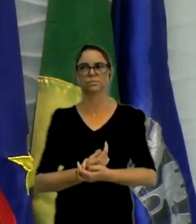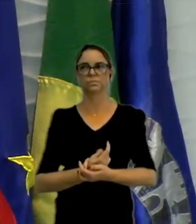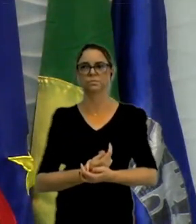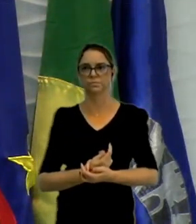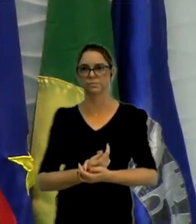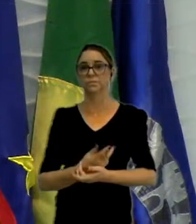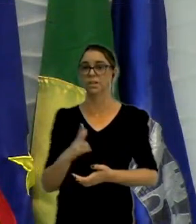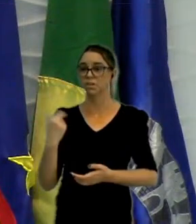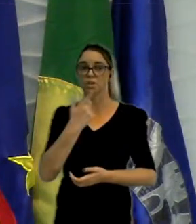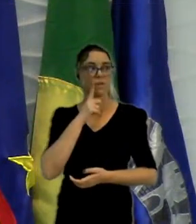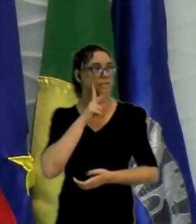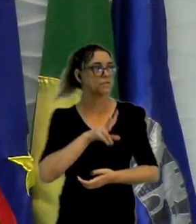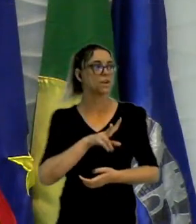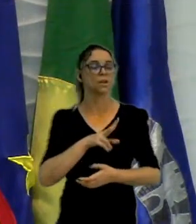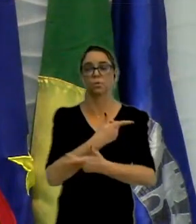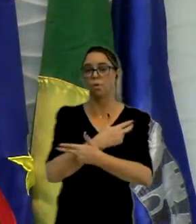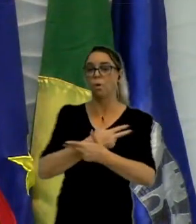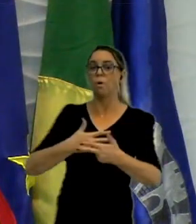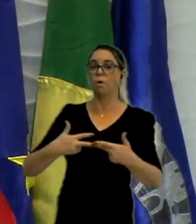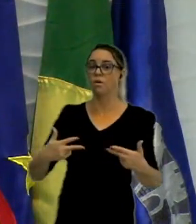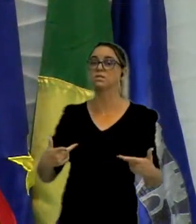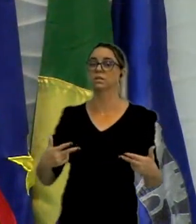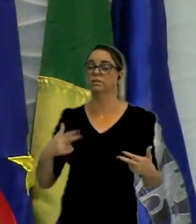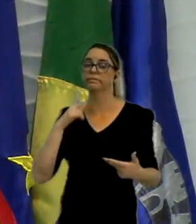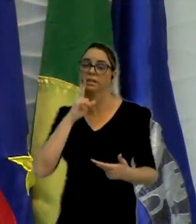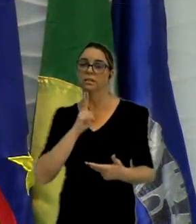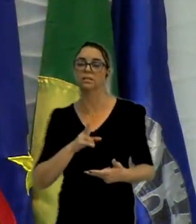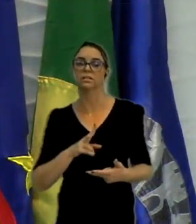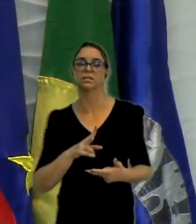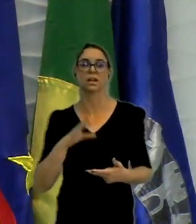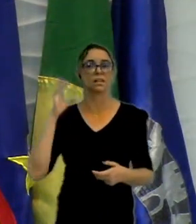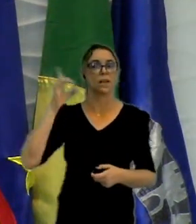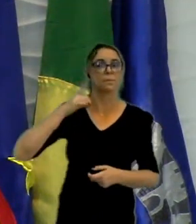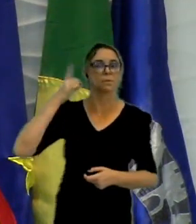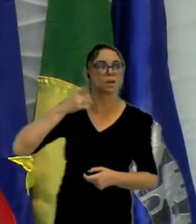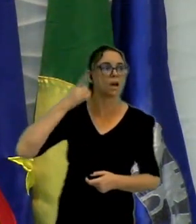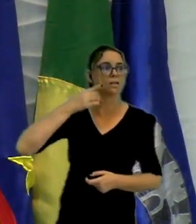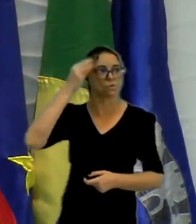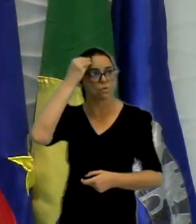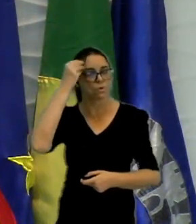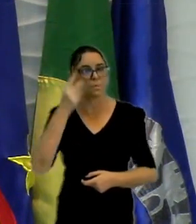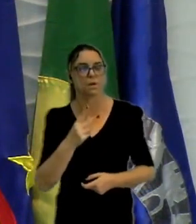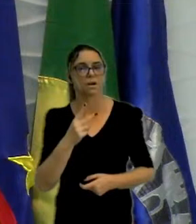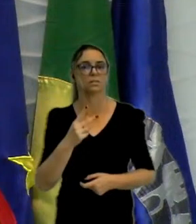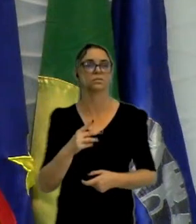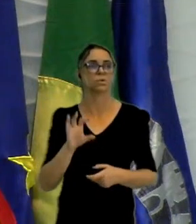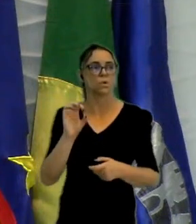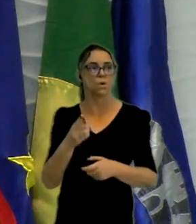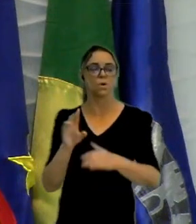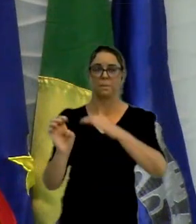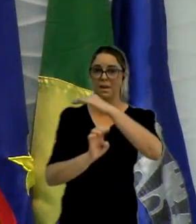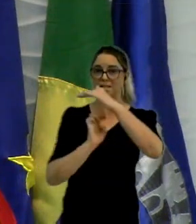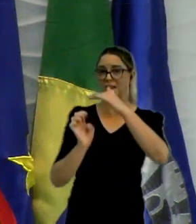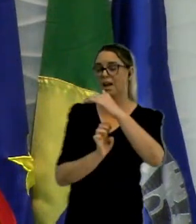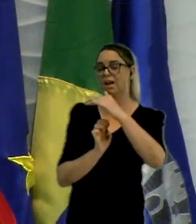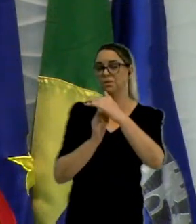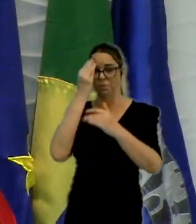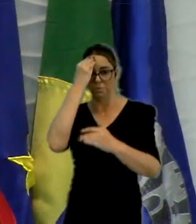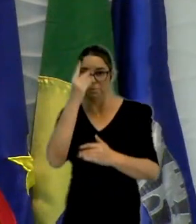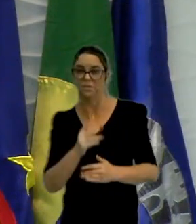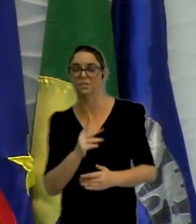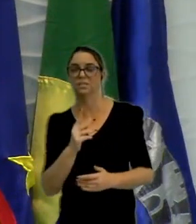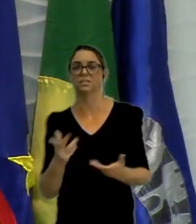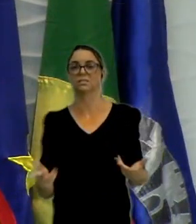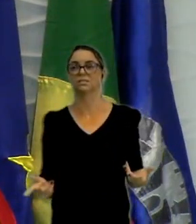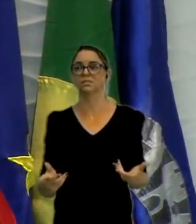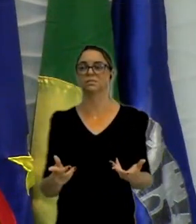muitas coisas querendo culpar a deputada, querendo culpar o empresário, dizendo que o empresário está comprando